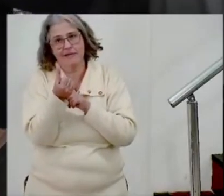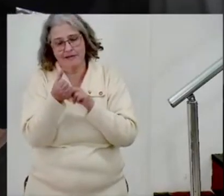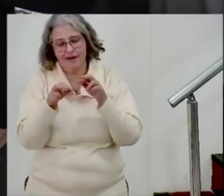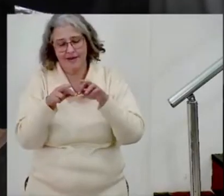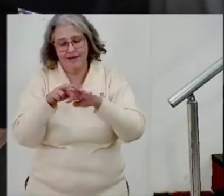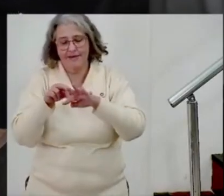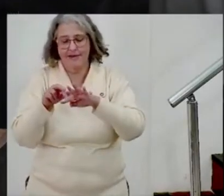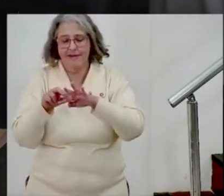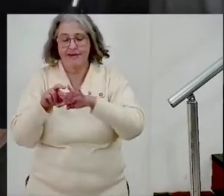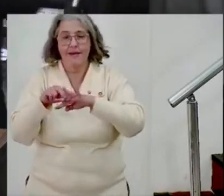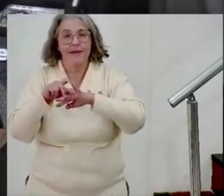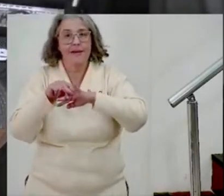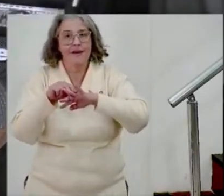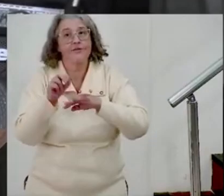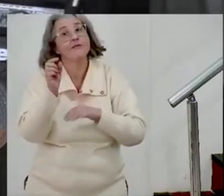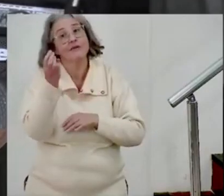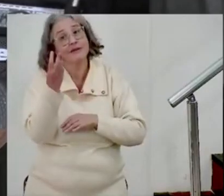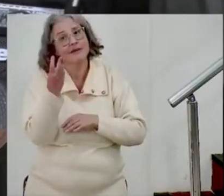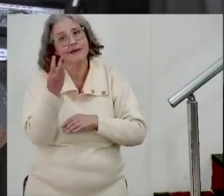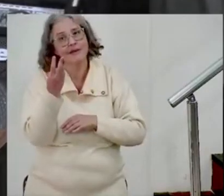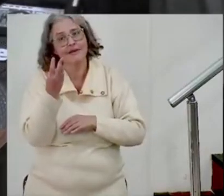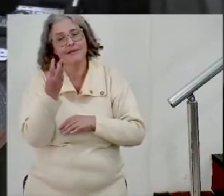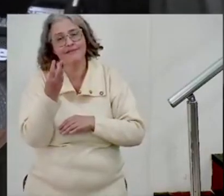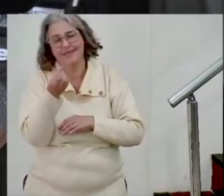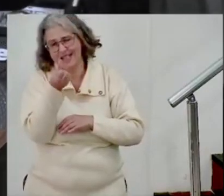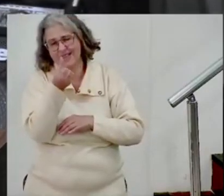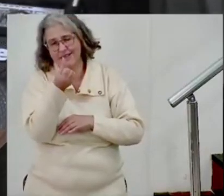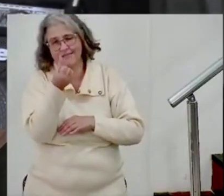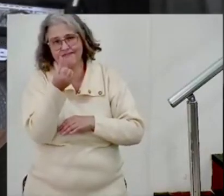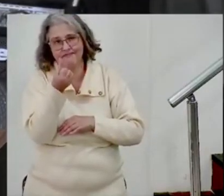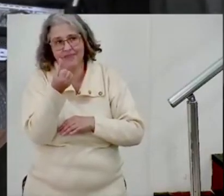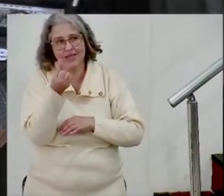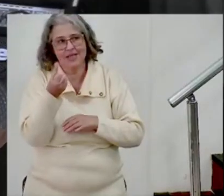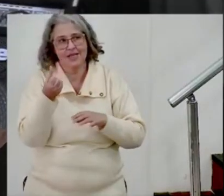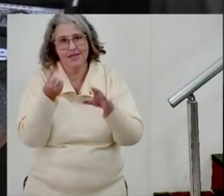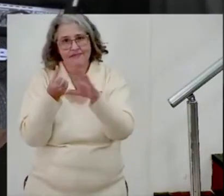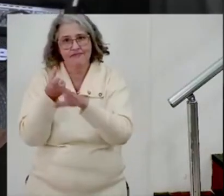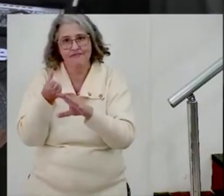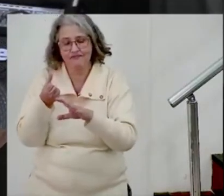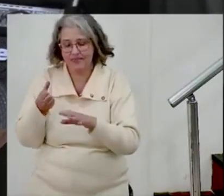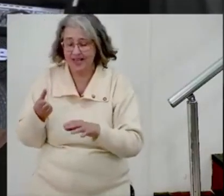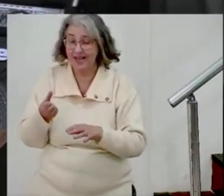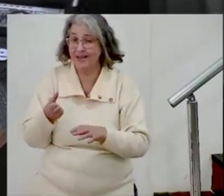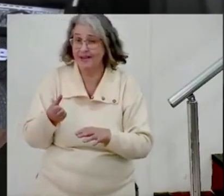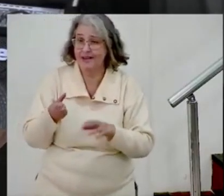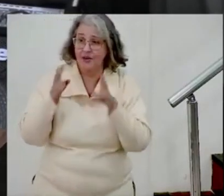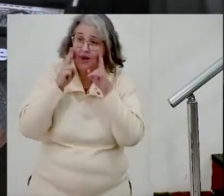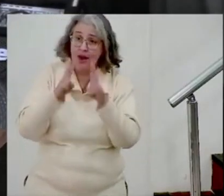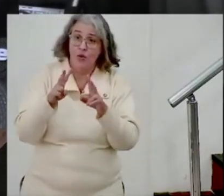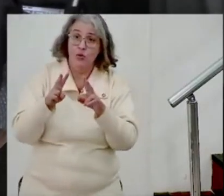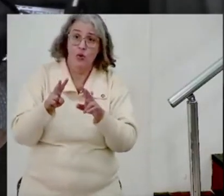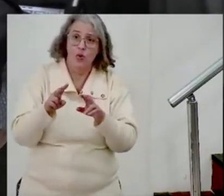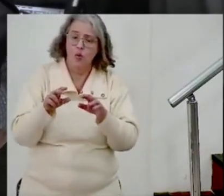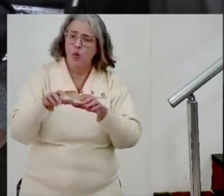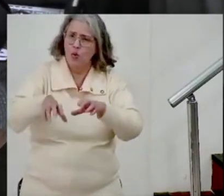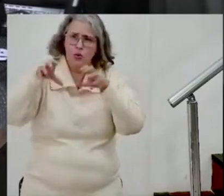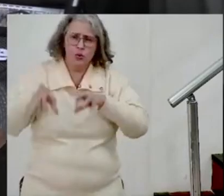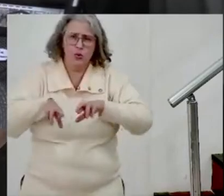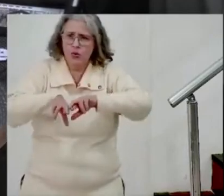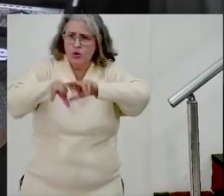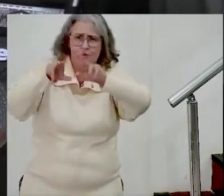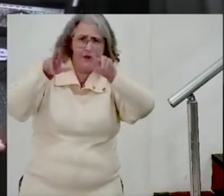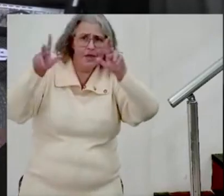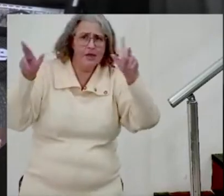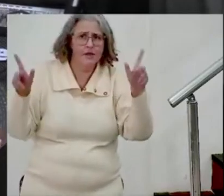pergunta é, por que Senaqueribe está sentado no trono de Salomão do lado de fora de Laquis? E a resposta é, porque naquela época